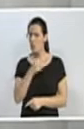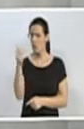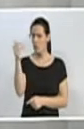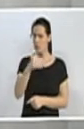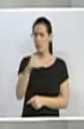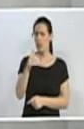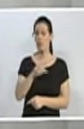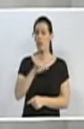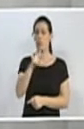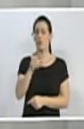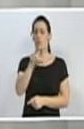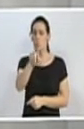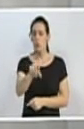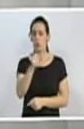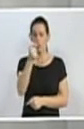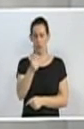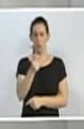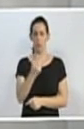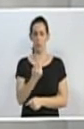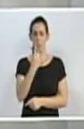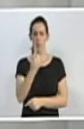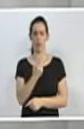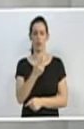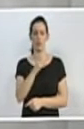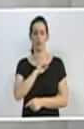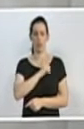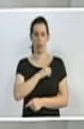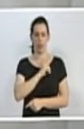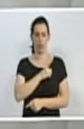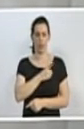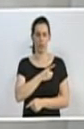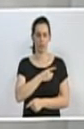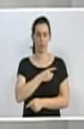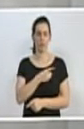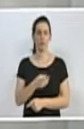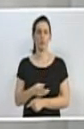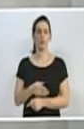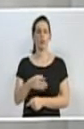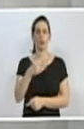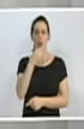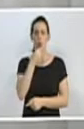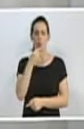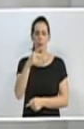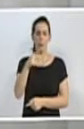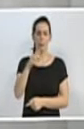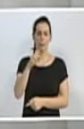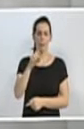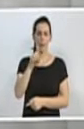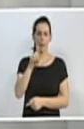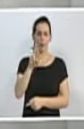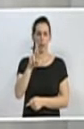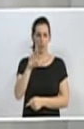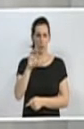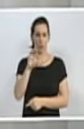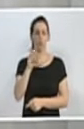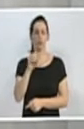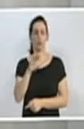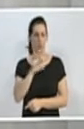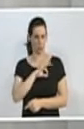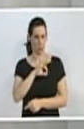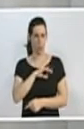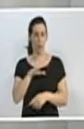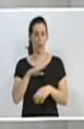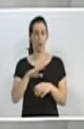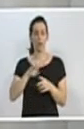o primeiro delegado, tenente da Polícia Militar, Pedro Félix Gomes, que com mais